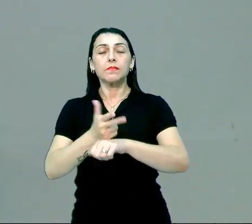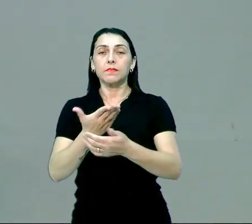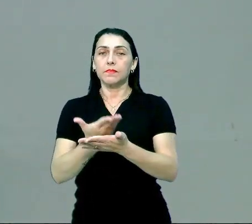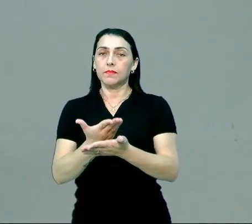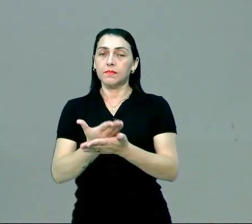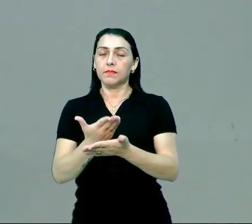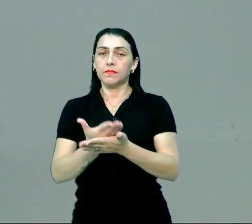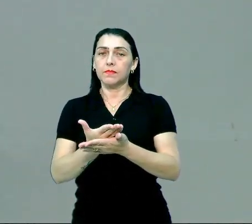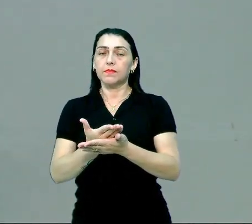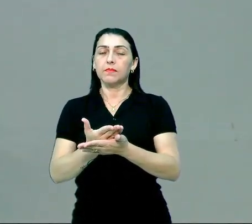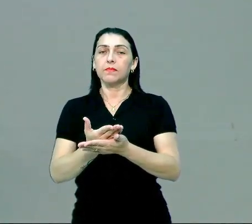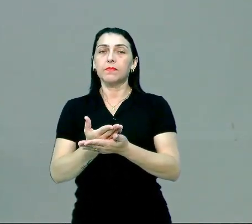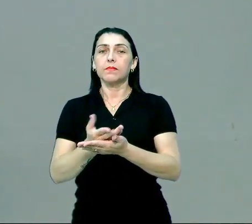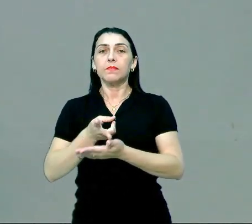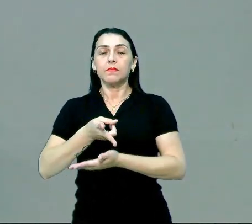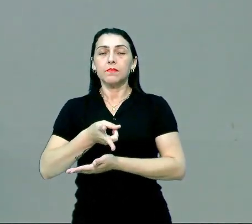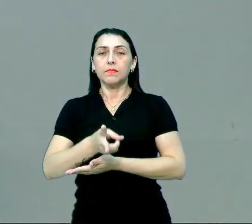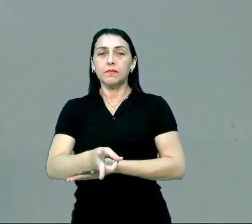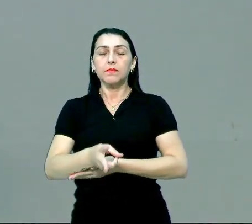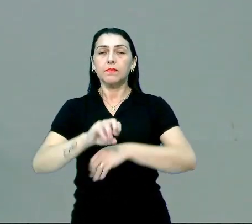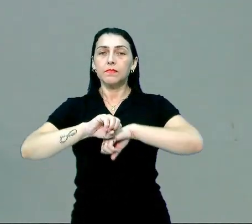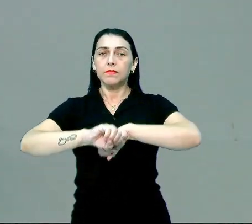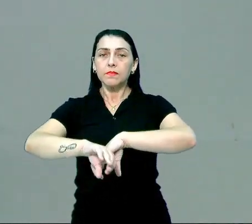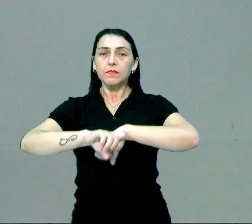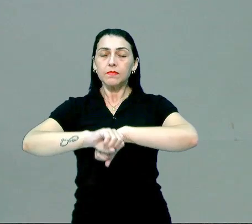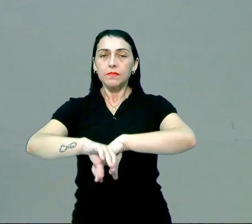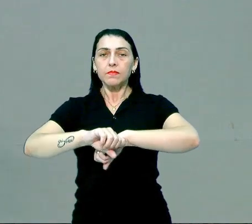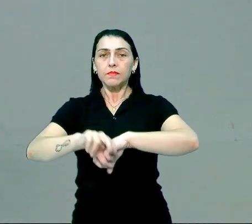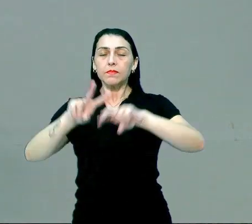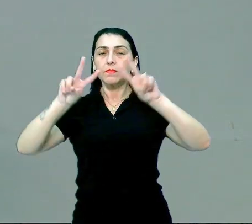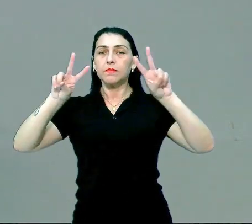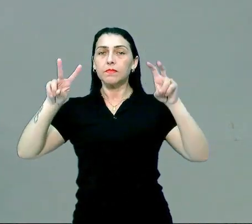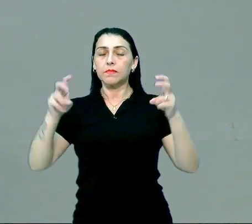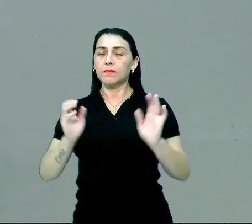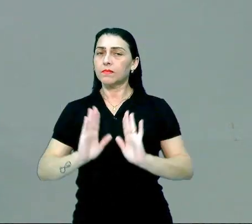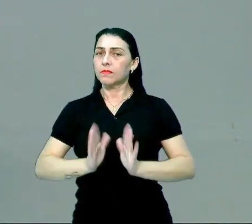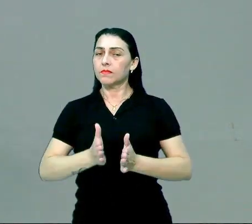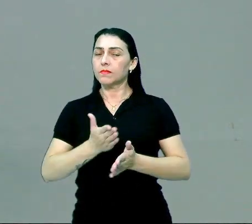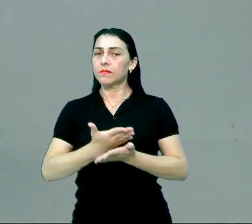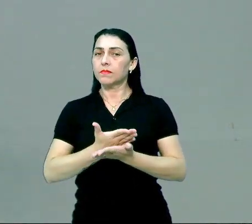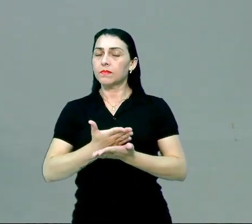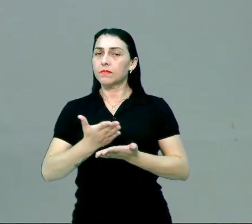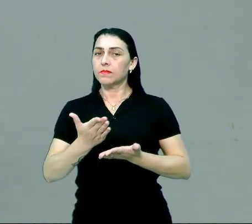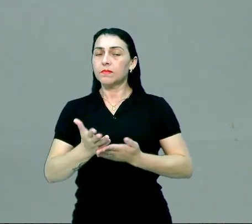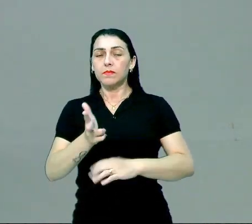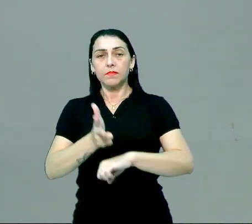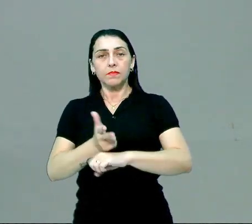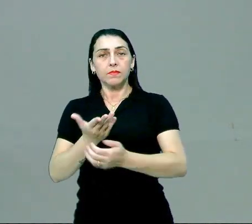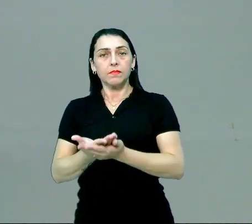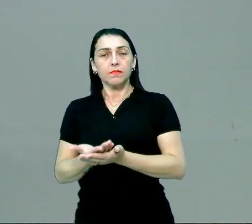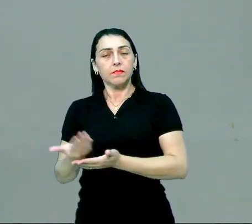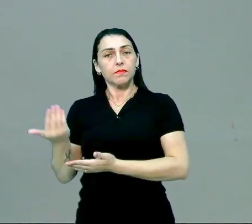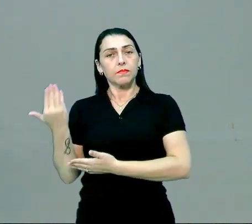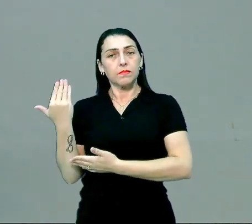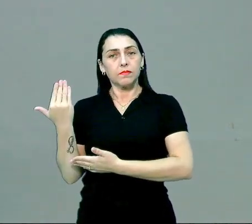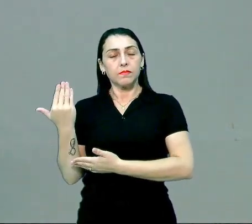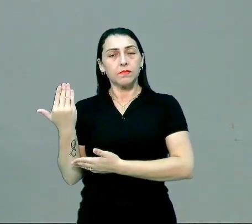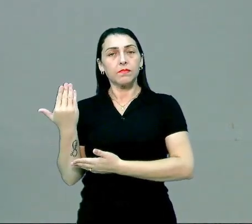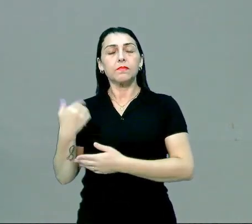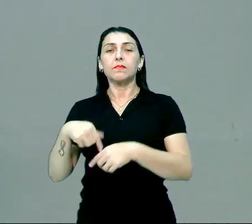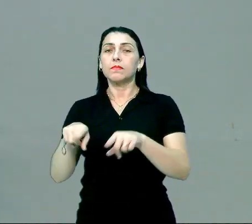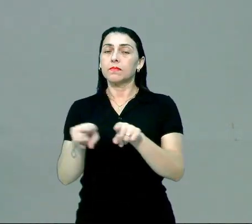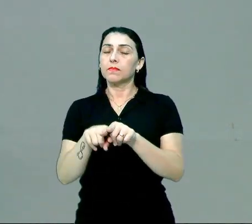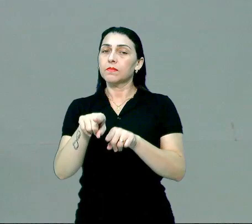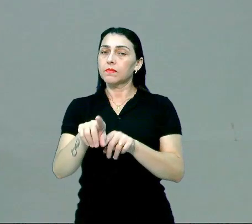videoaula, eu darei continuidade a uma temática já iniciada em videoaula anterior e que,